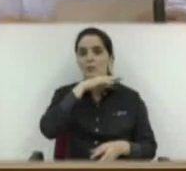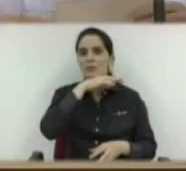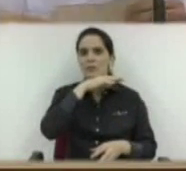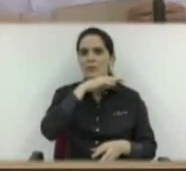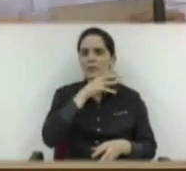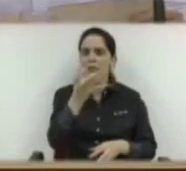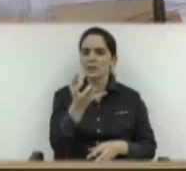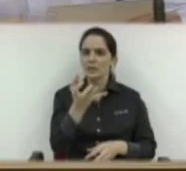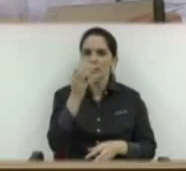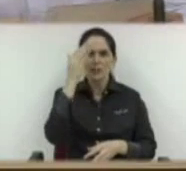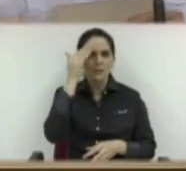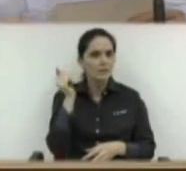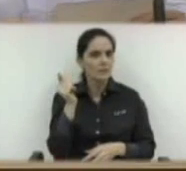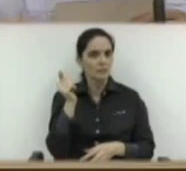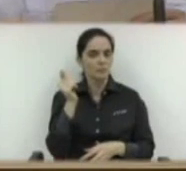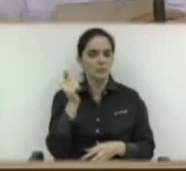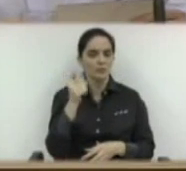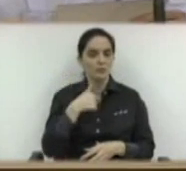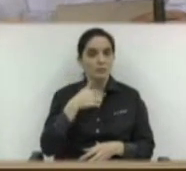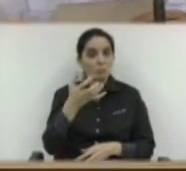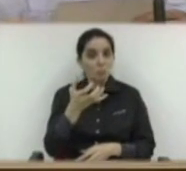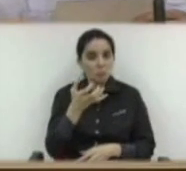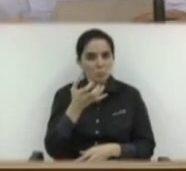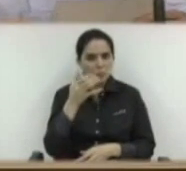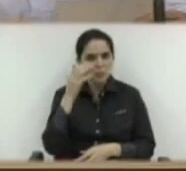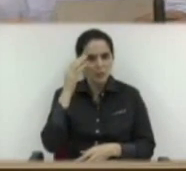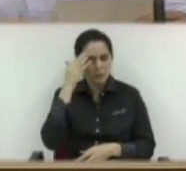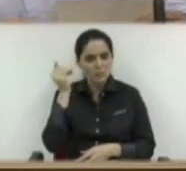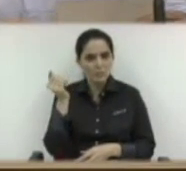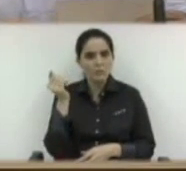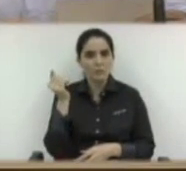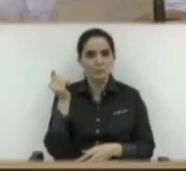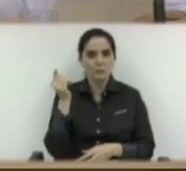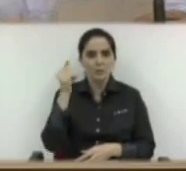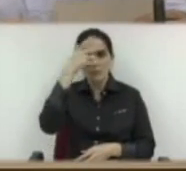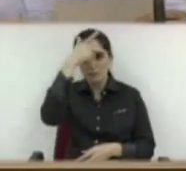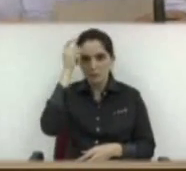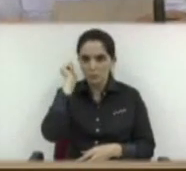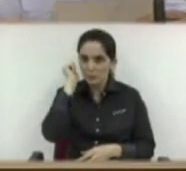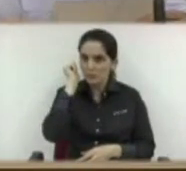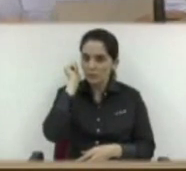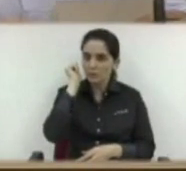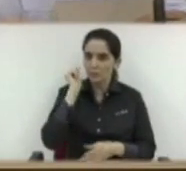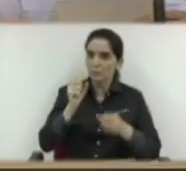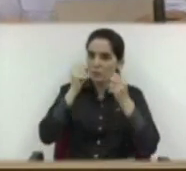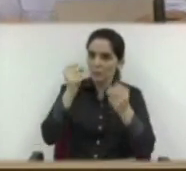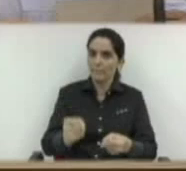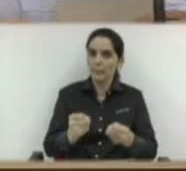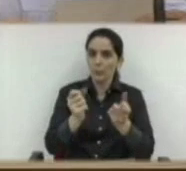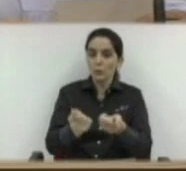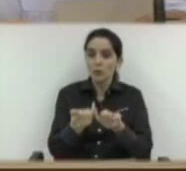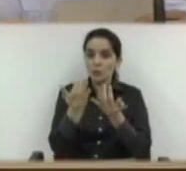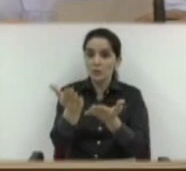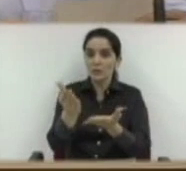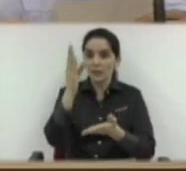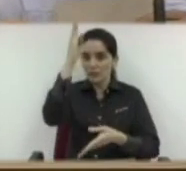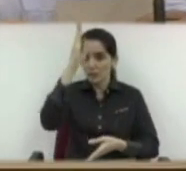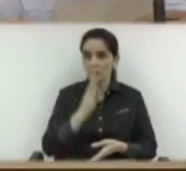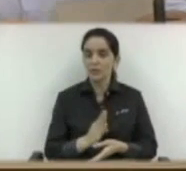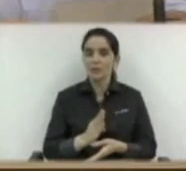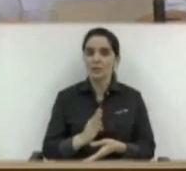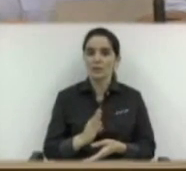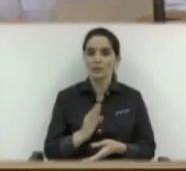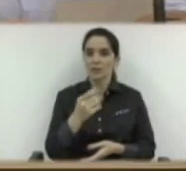saber. Requer saber por parte da Prefeitura Municipal, existe a possibilidade da distribuição gratuita